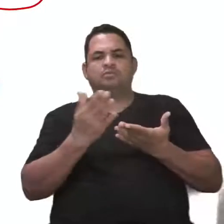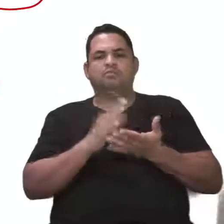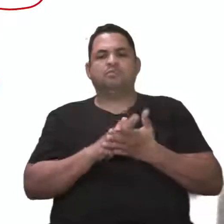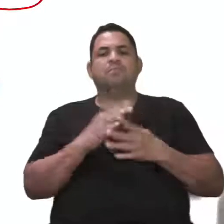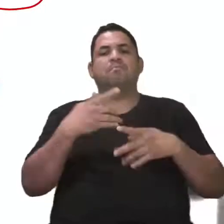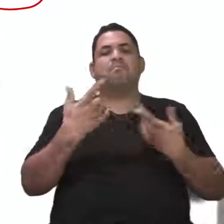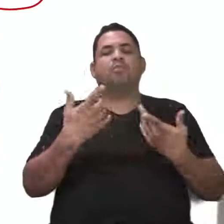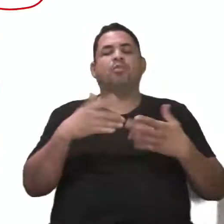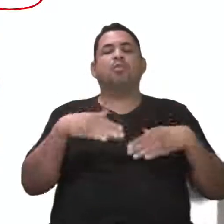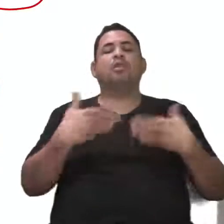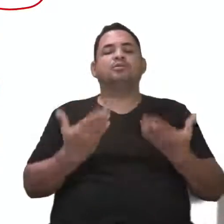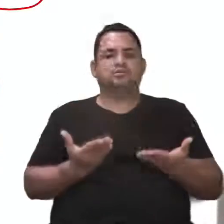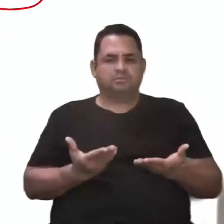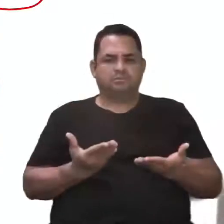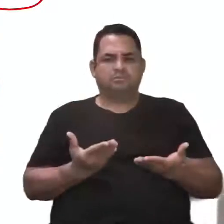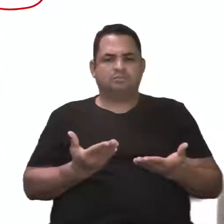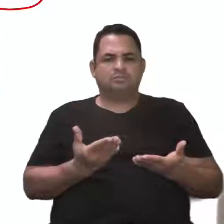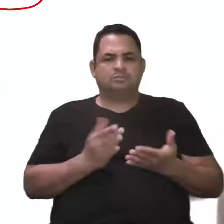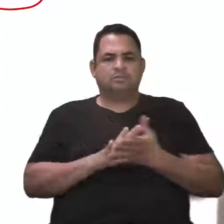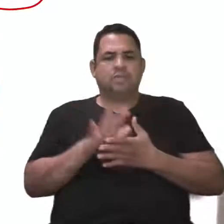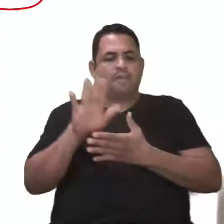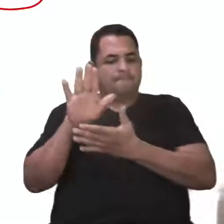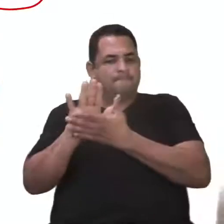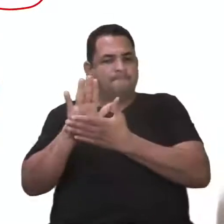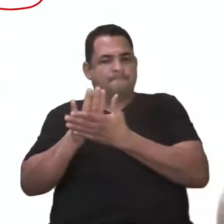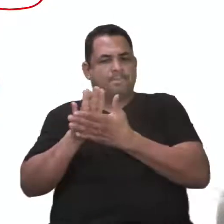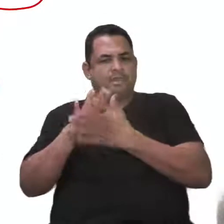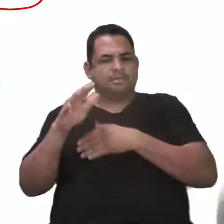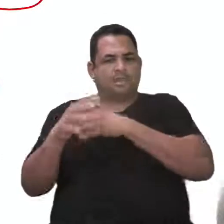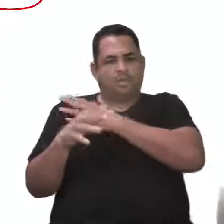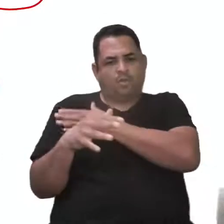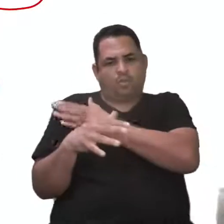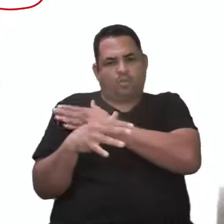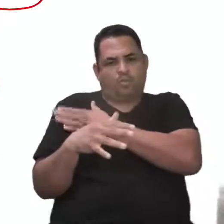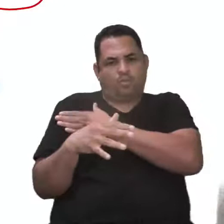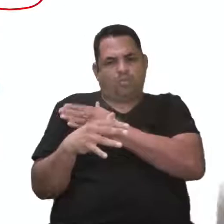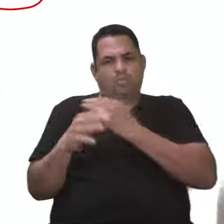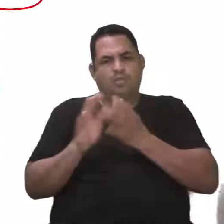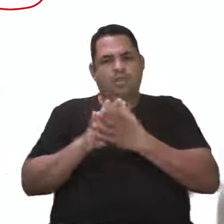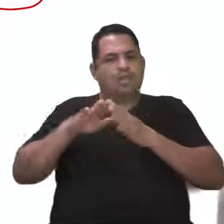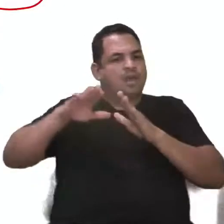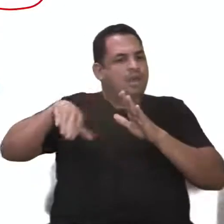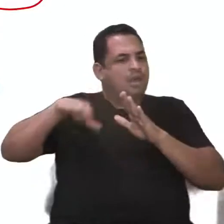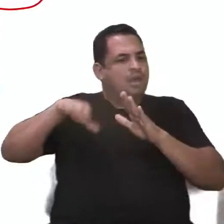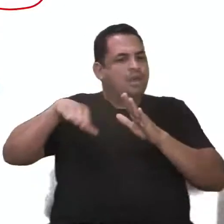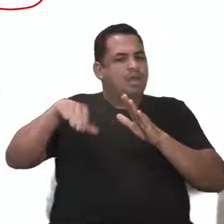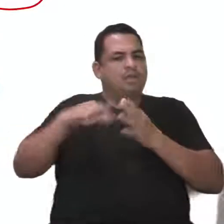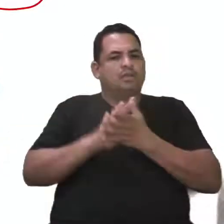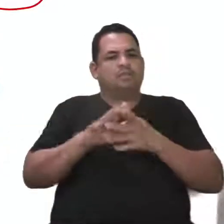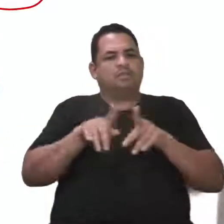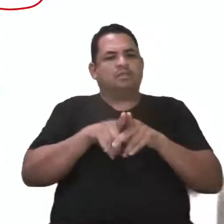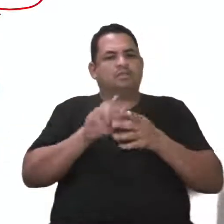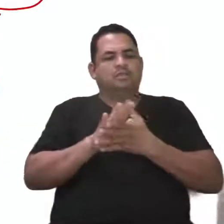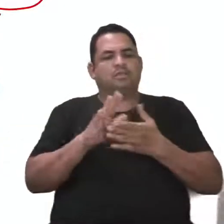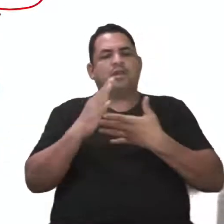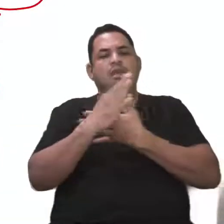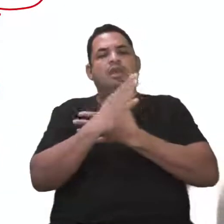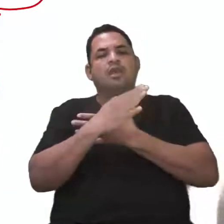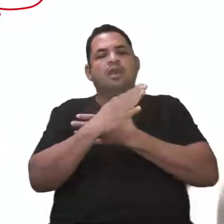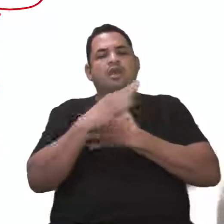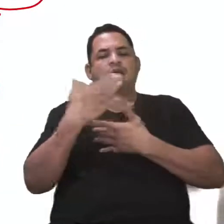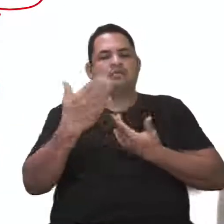Essas estruturas quais são, professoras? A pata, o braço, a nadadeira e a asa do